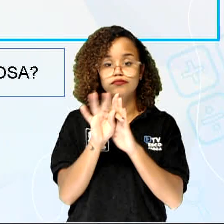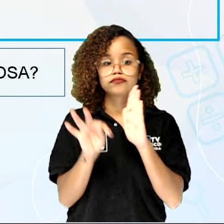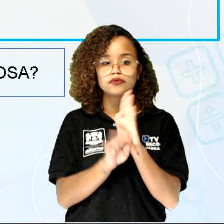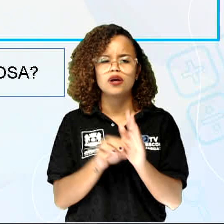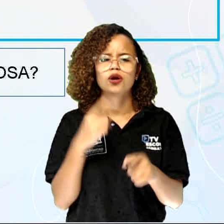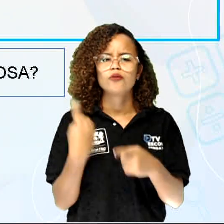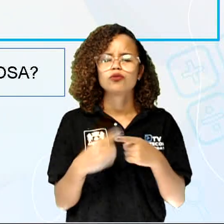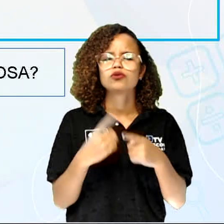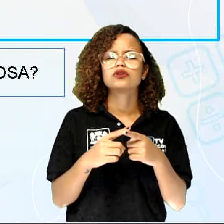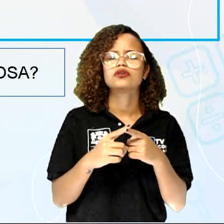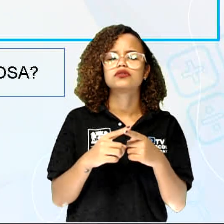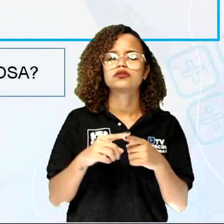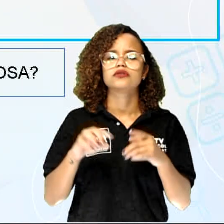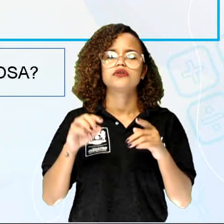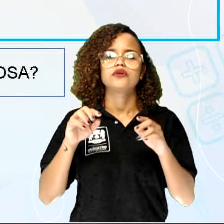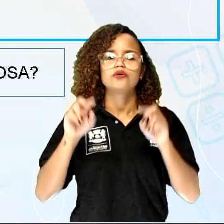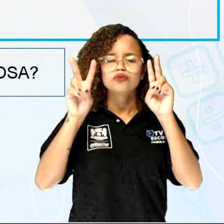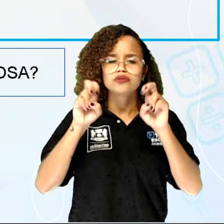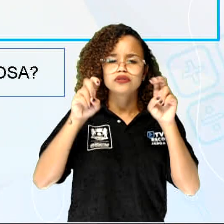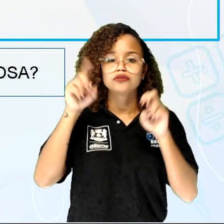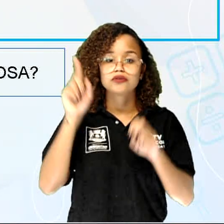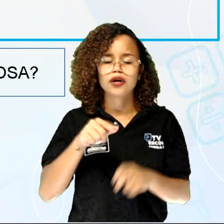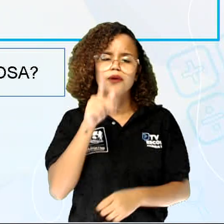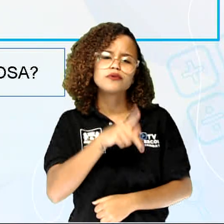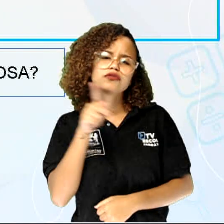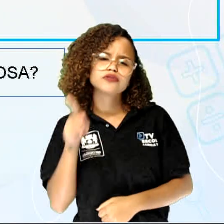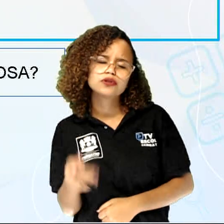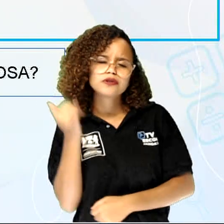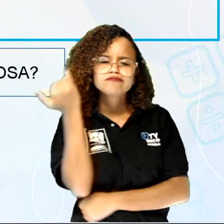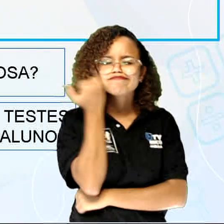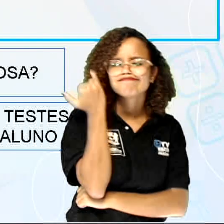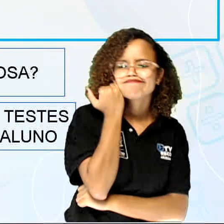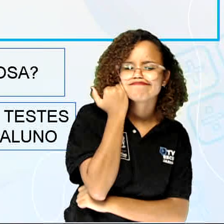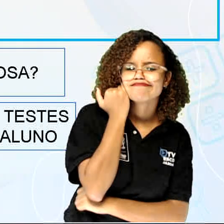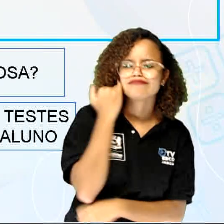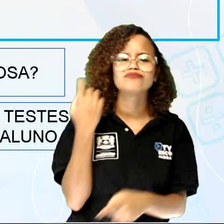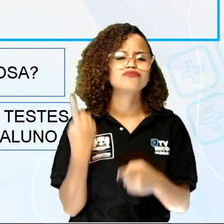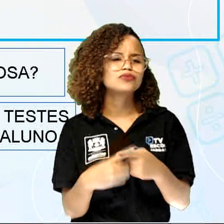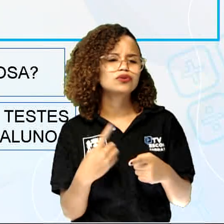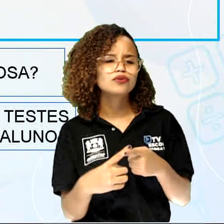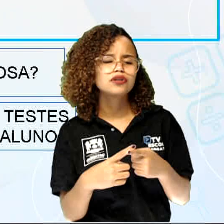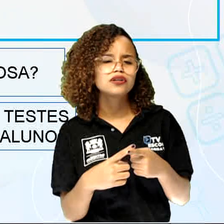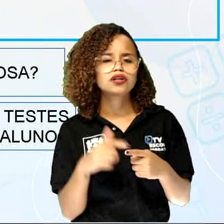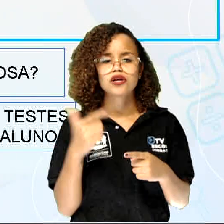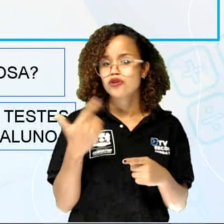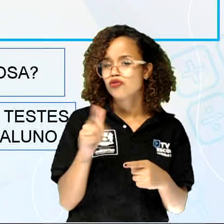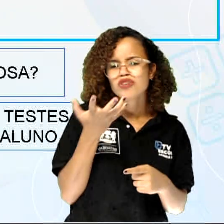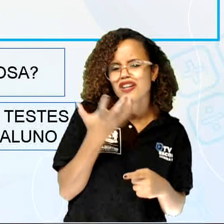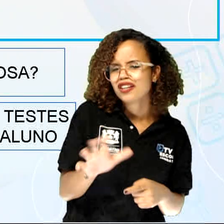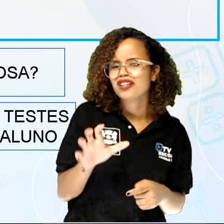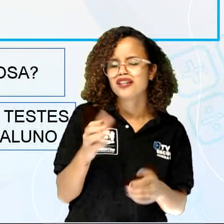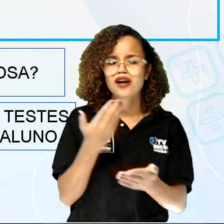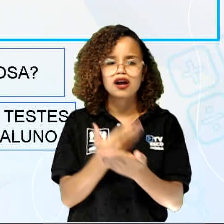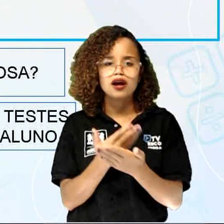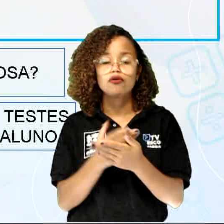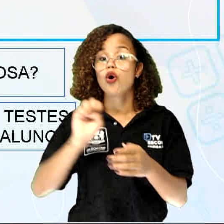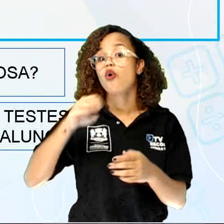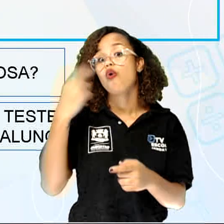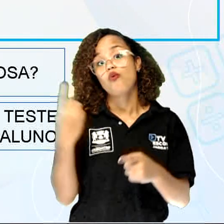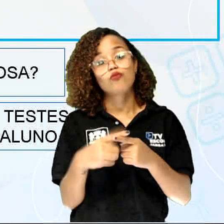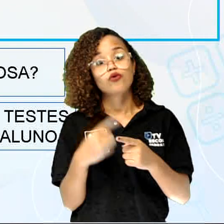entender um pouquinho esses duplos sentidos, né? Aí eu trouxe algumas frases aqui que a gente vai começar a perceber. Eu até faria